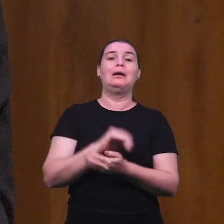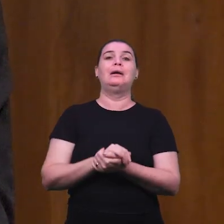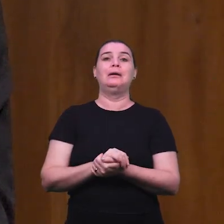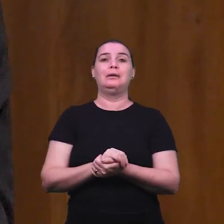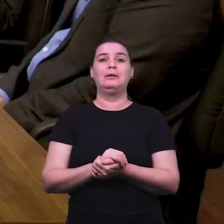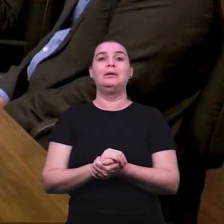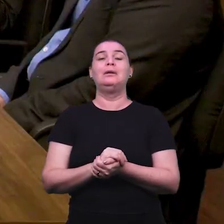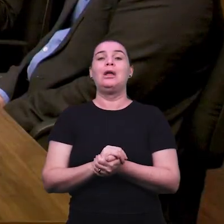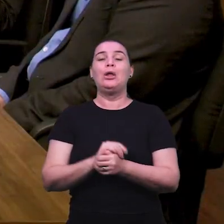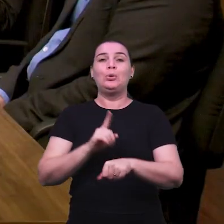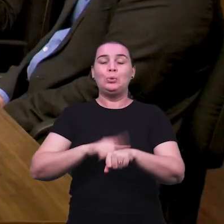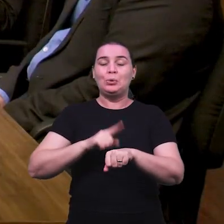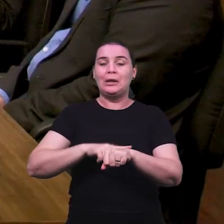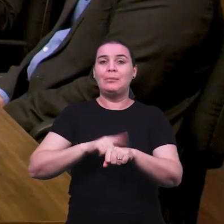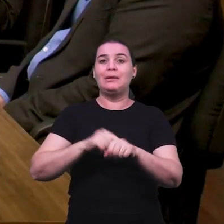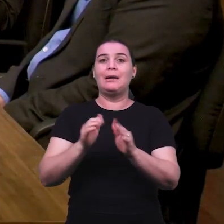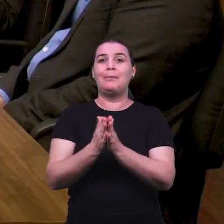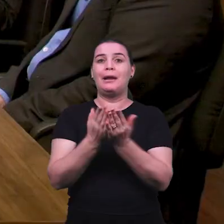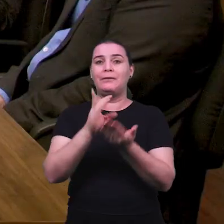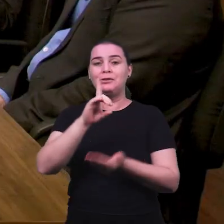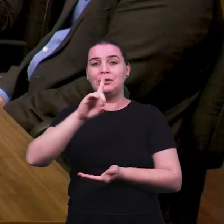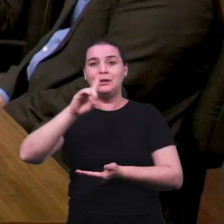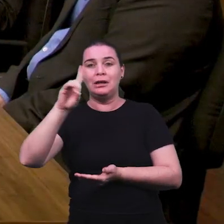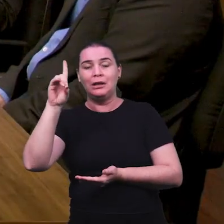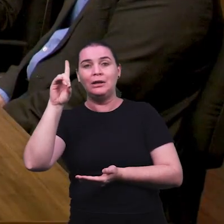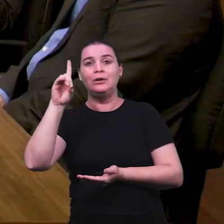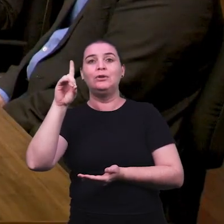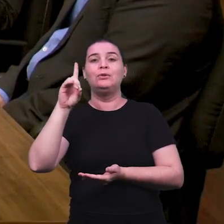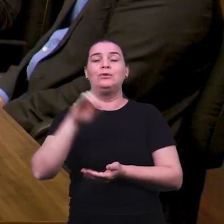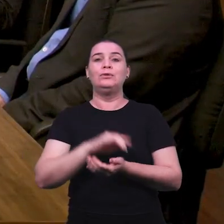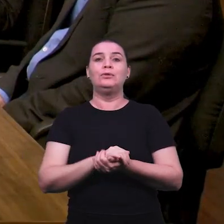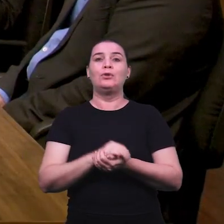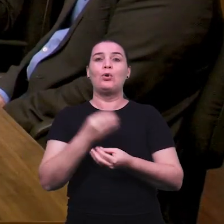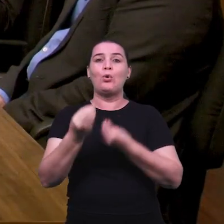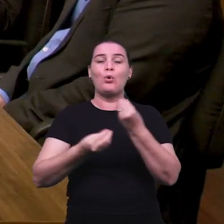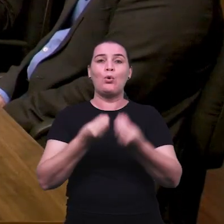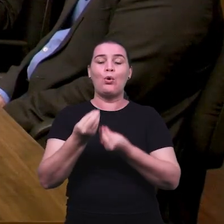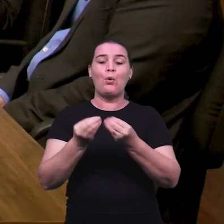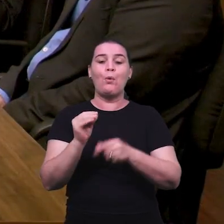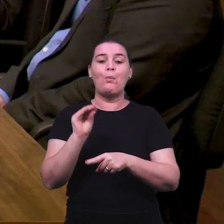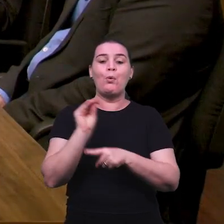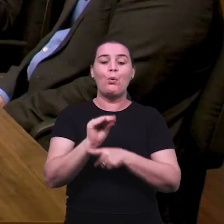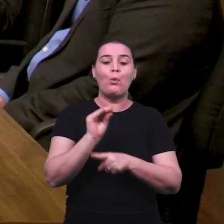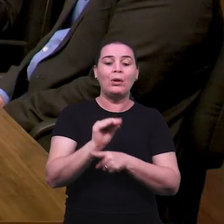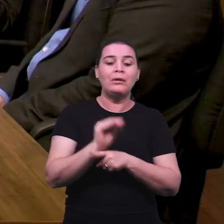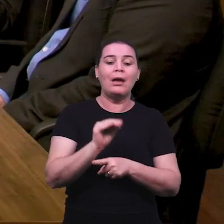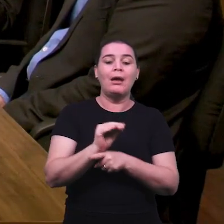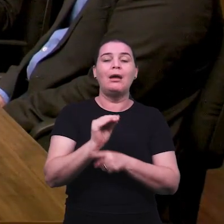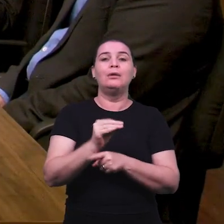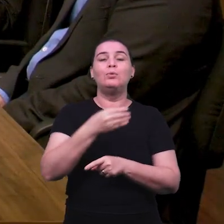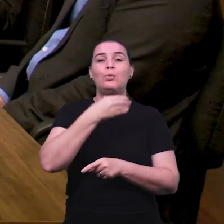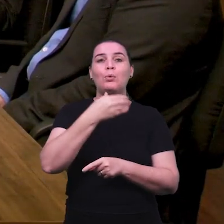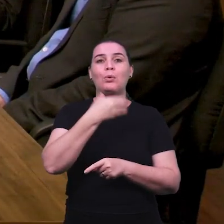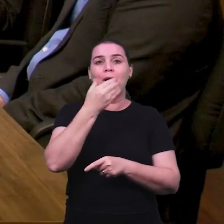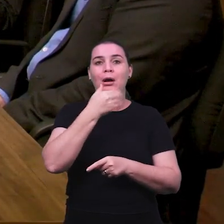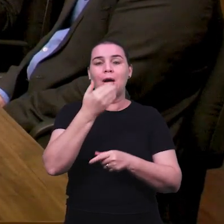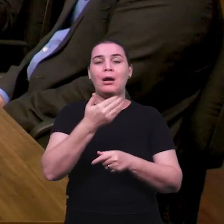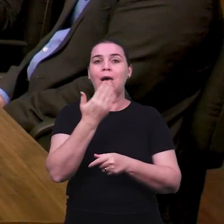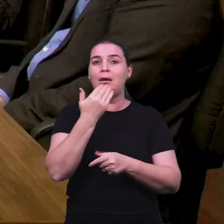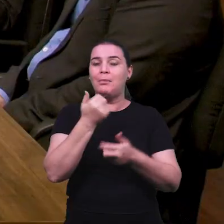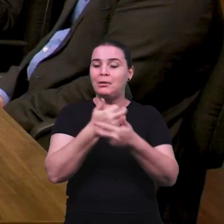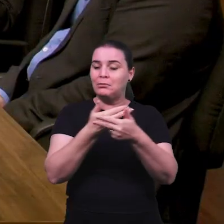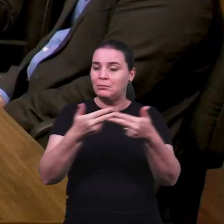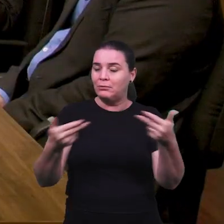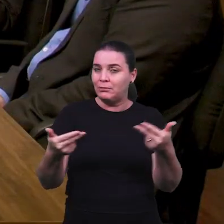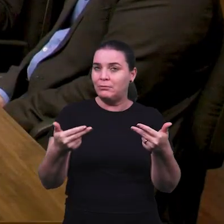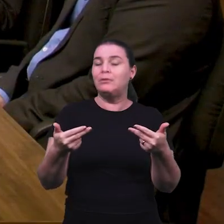os tempos bíblicos, a Bíblia não vai falar claramente a respeito de conservação, técnicas de conservação de alimentos, mas quando